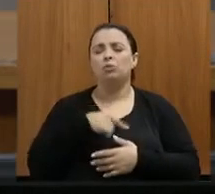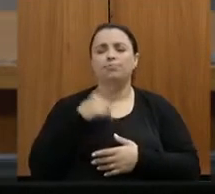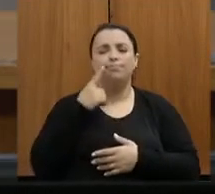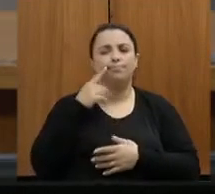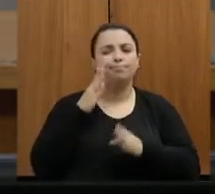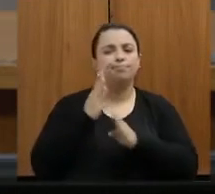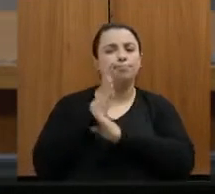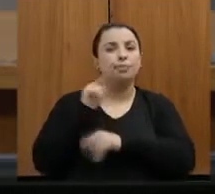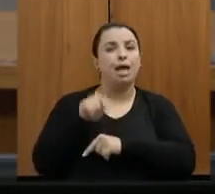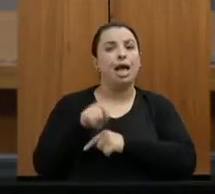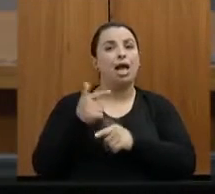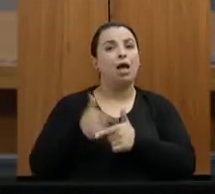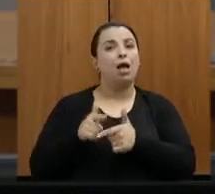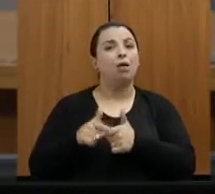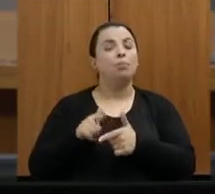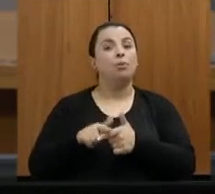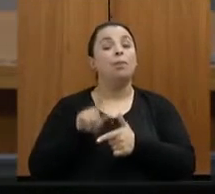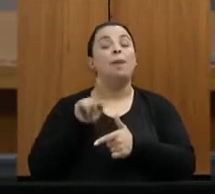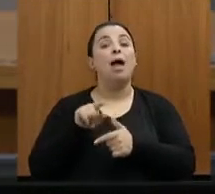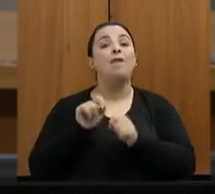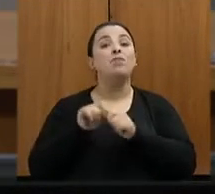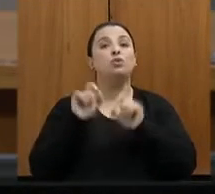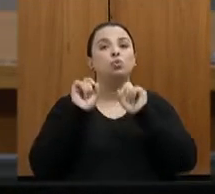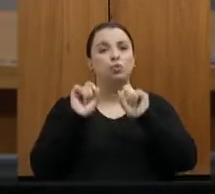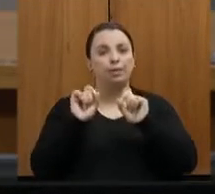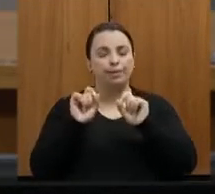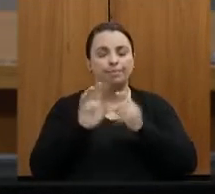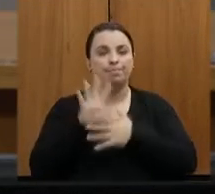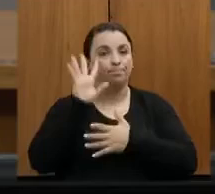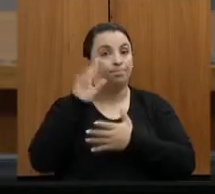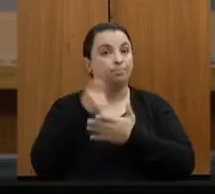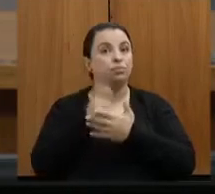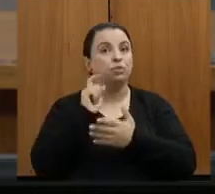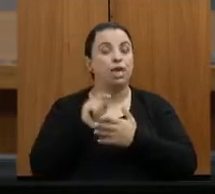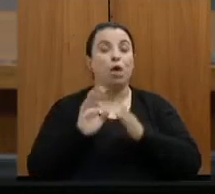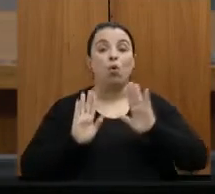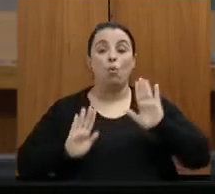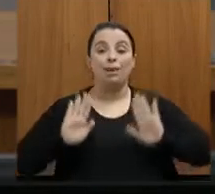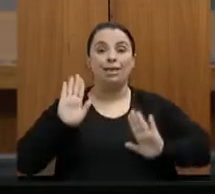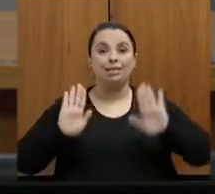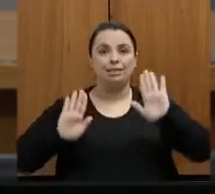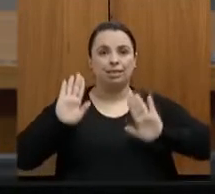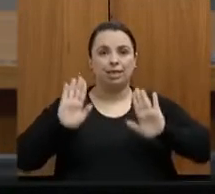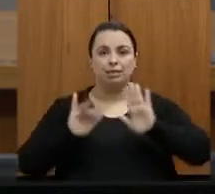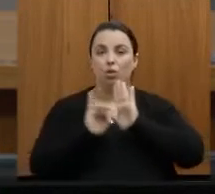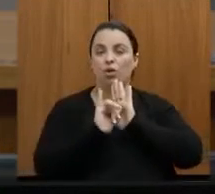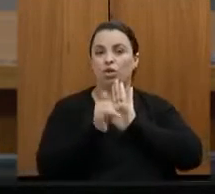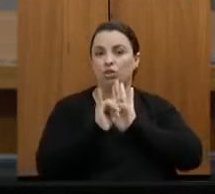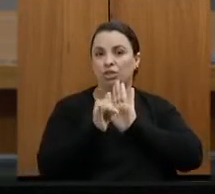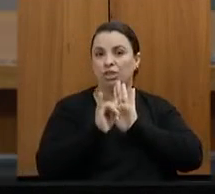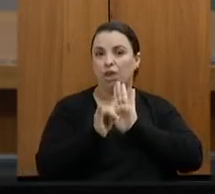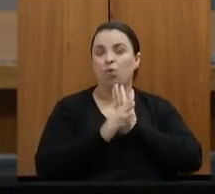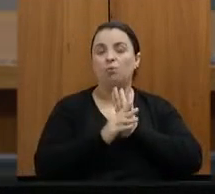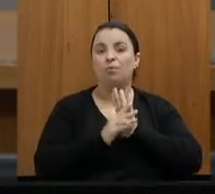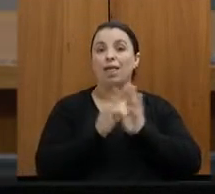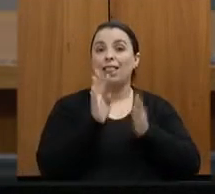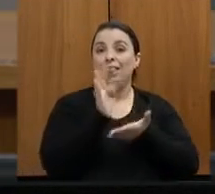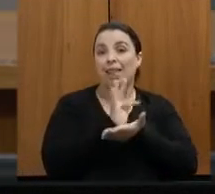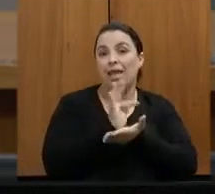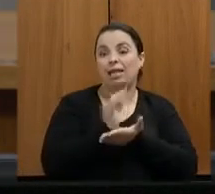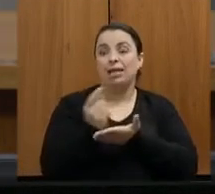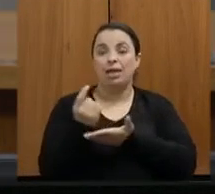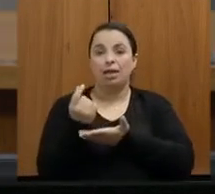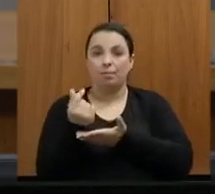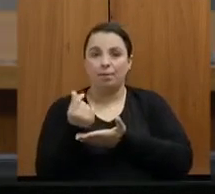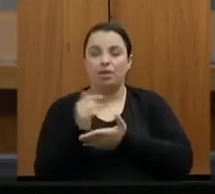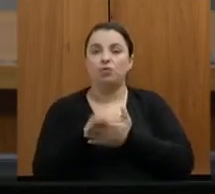e o que nós fizemos? Contratamos, fizemos uma licitação, um edital que foi técnica e preço, foi bem